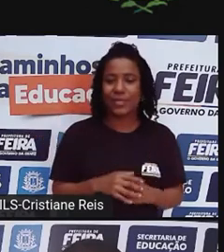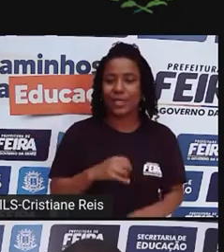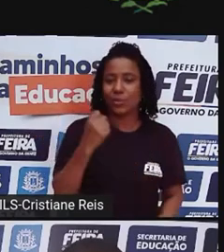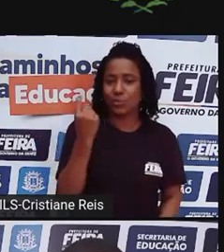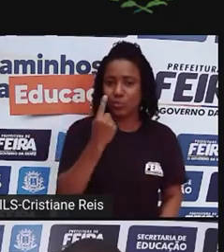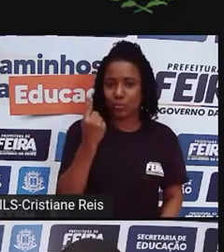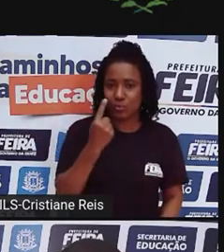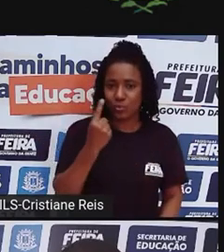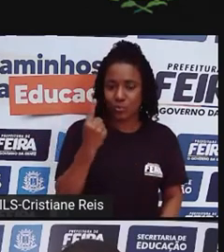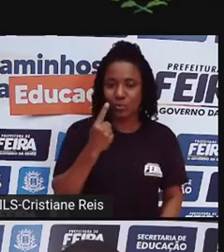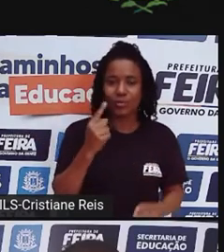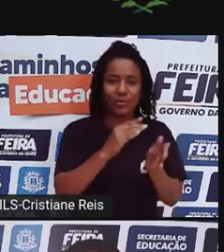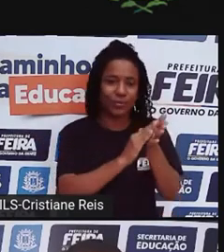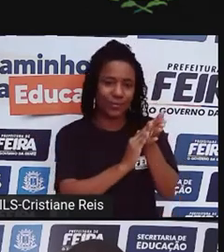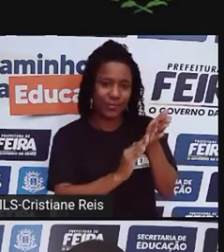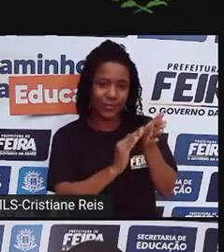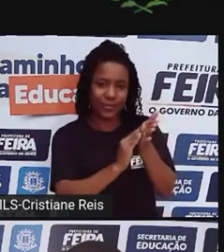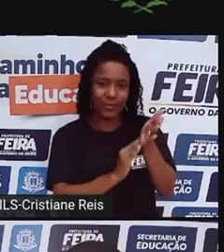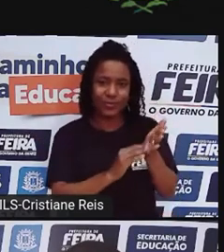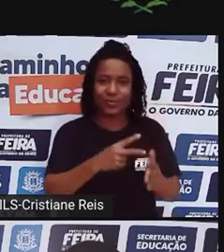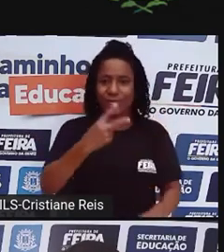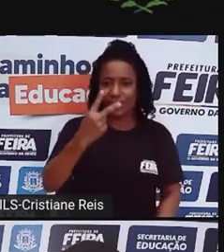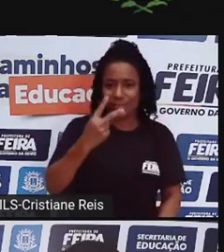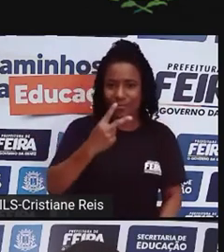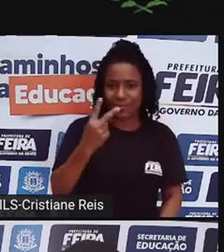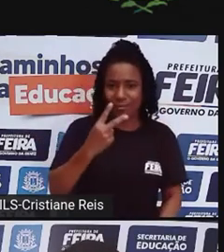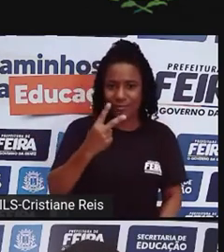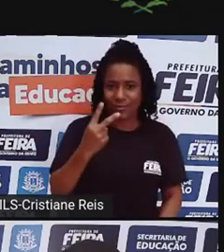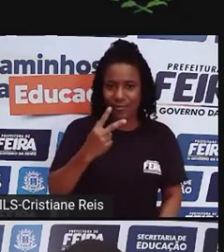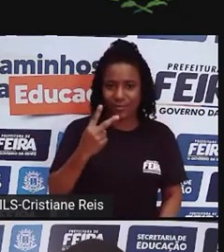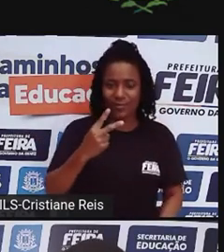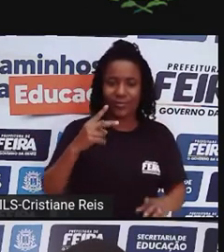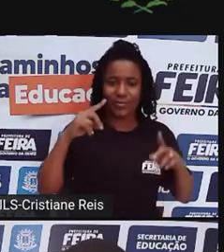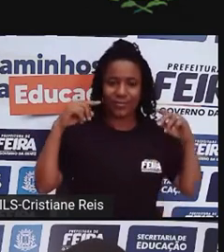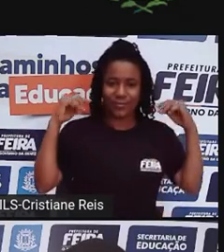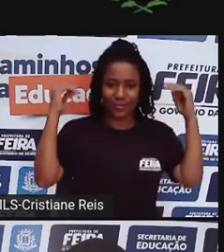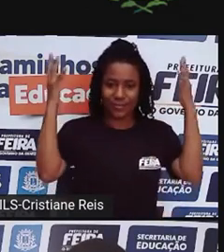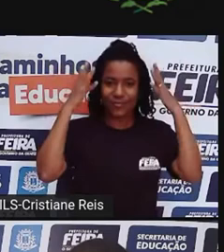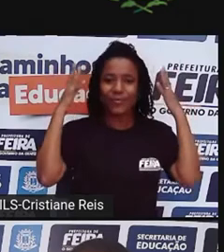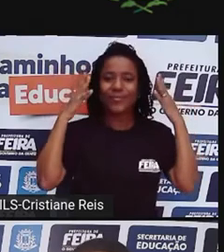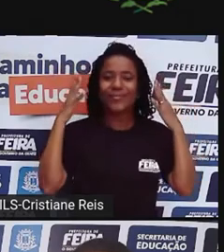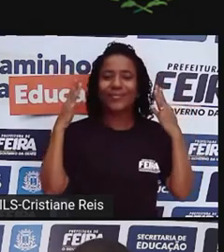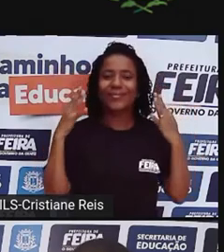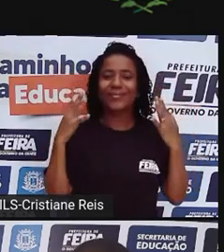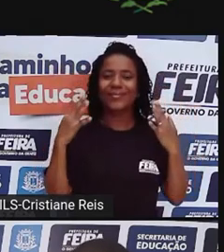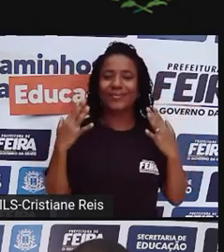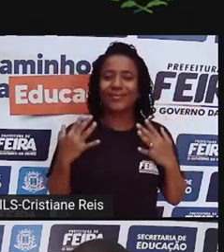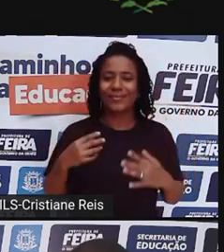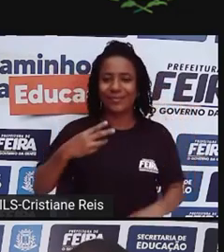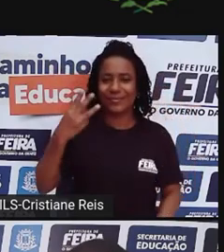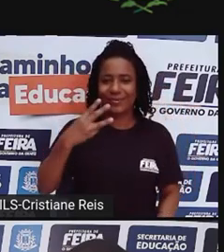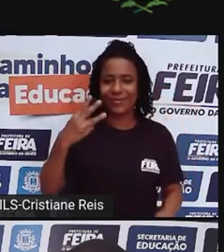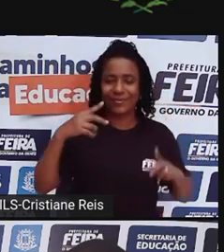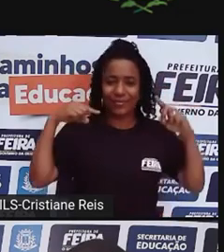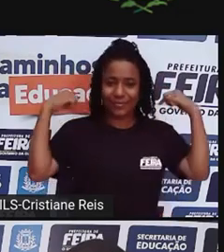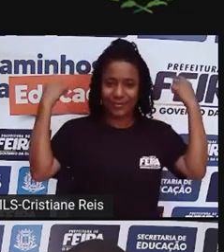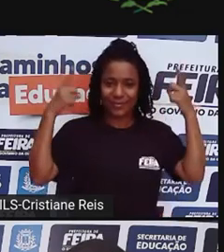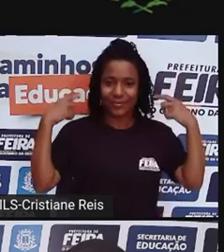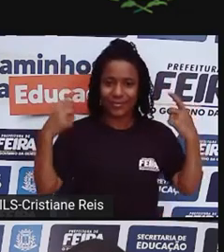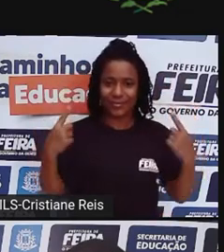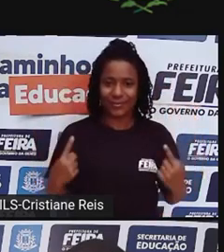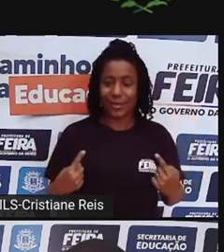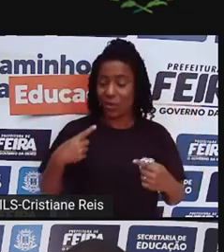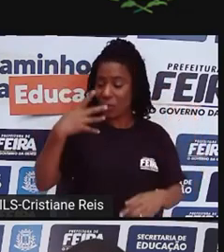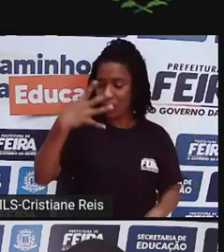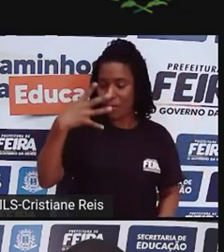para cabelo liso, 2, para cabelo ondulado, se não me engano, 3, cabelo cacheado e 4, cabelo